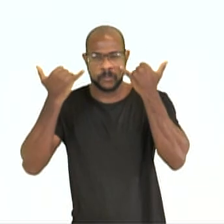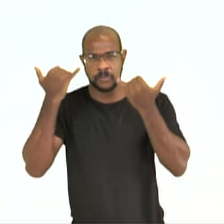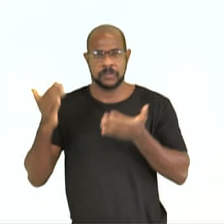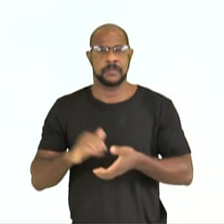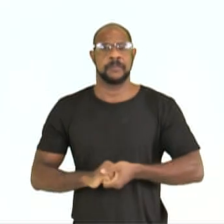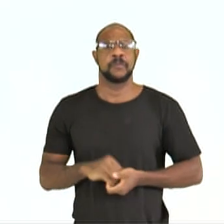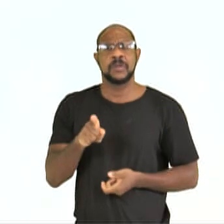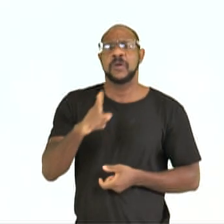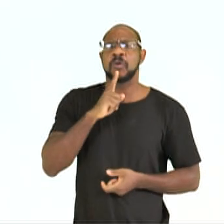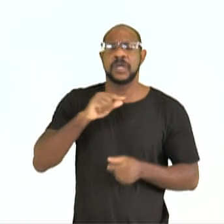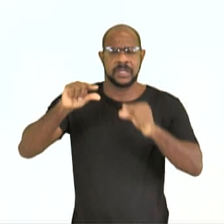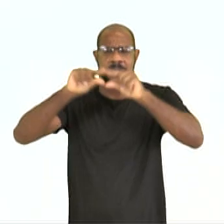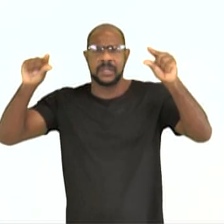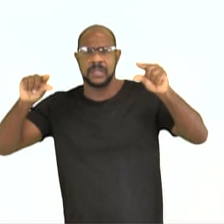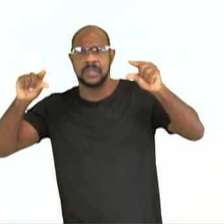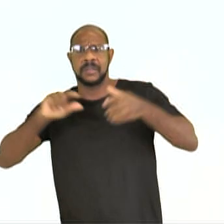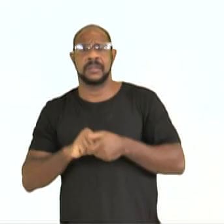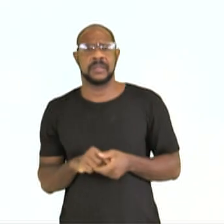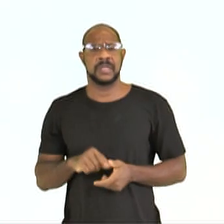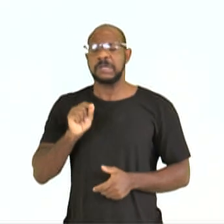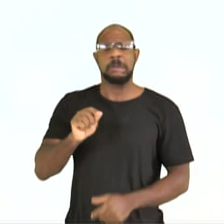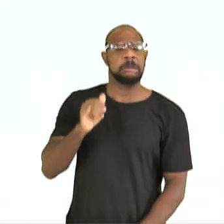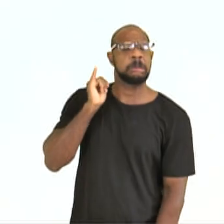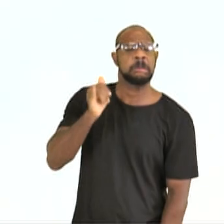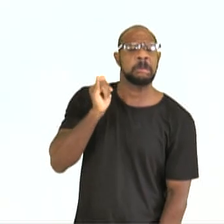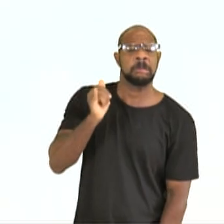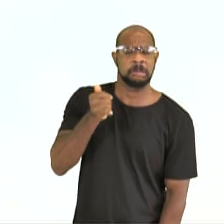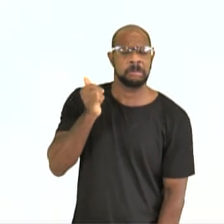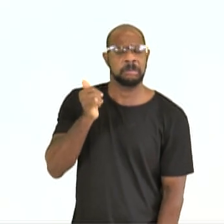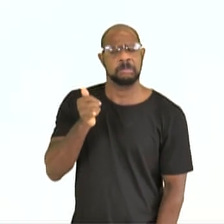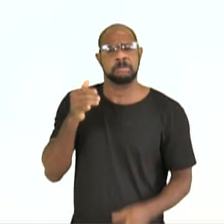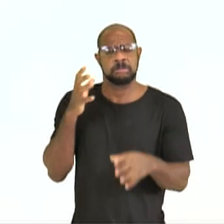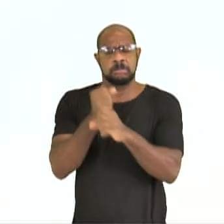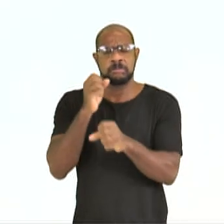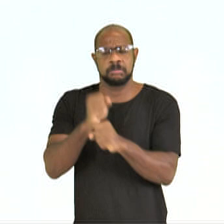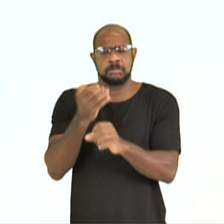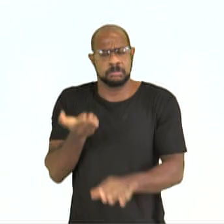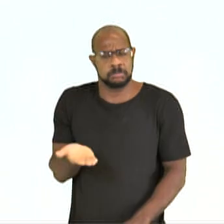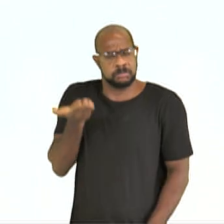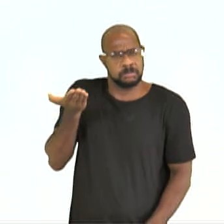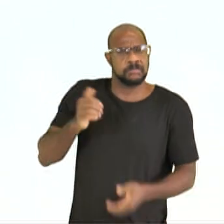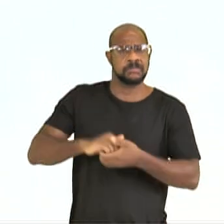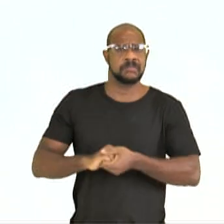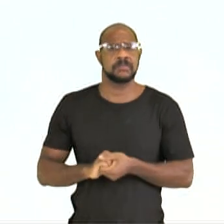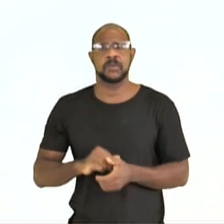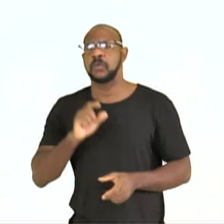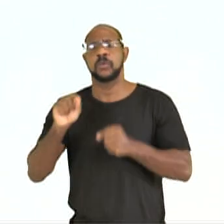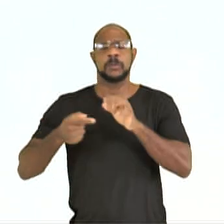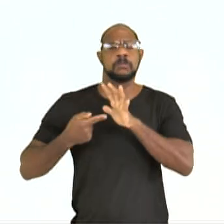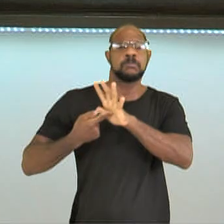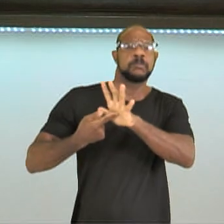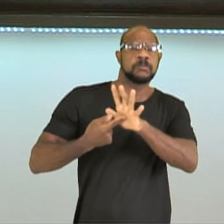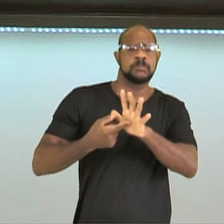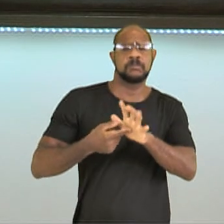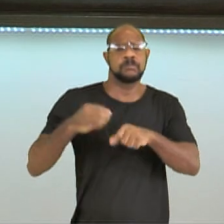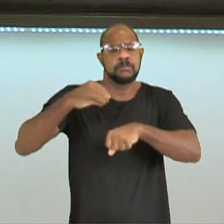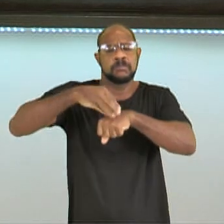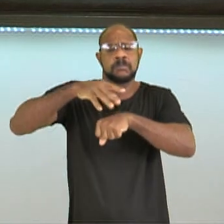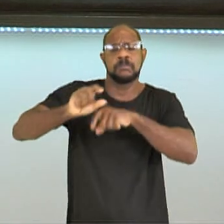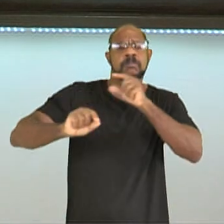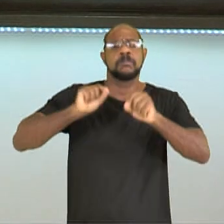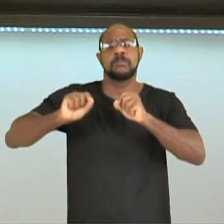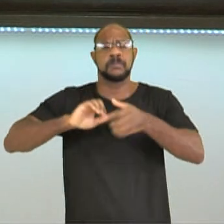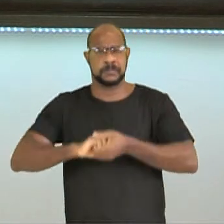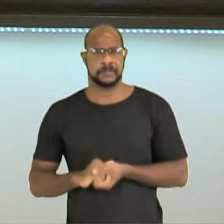Você conhece o ditado popular: quem conta um conto aumenta um ponto? O que ele sugere? Veja